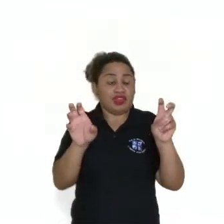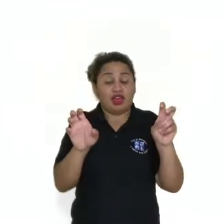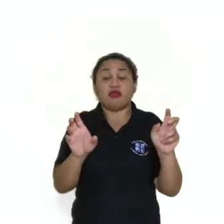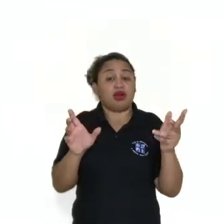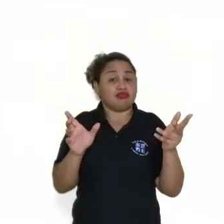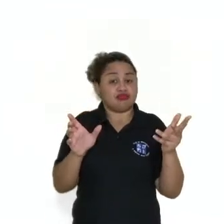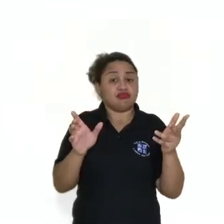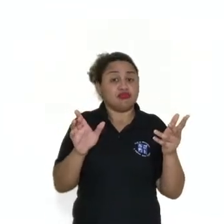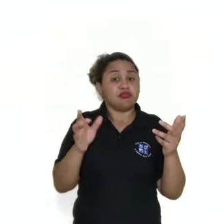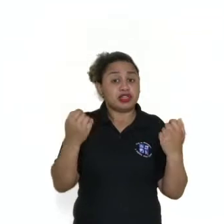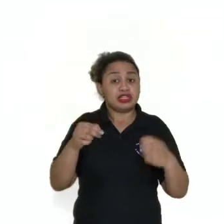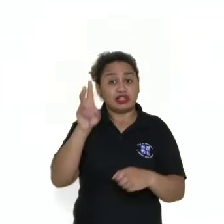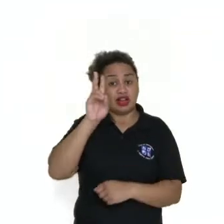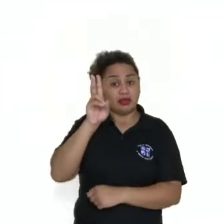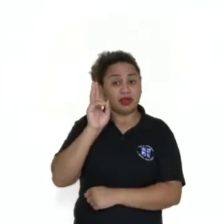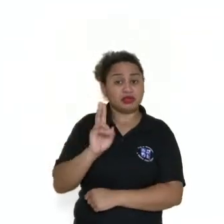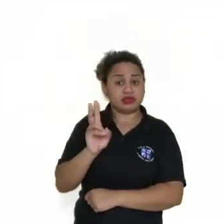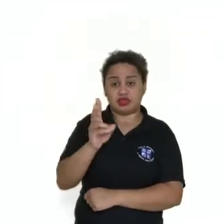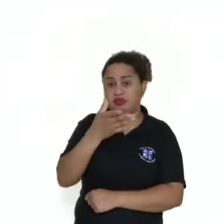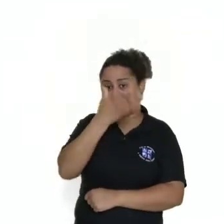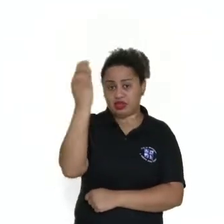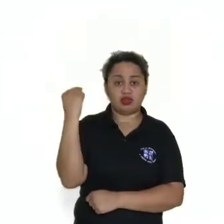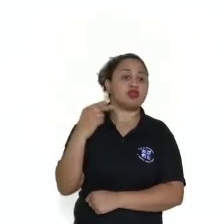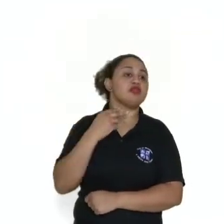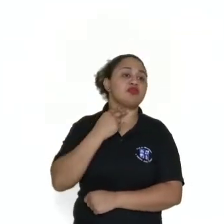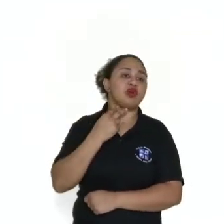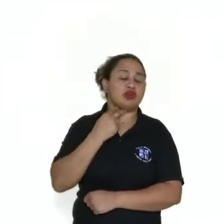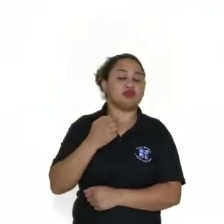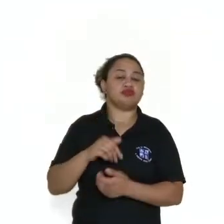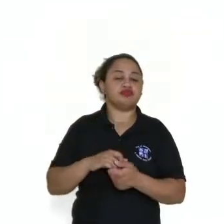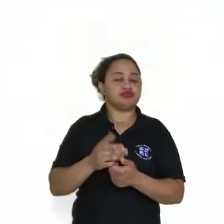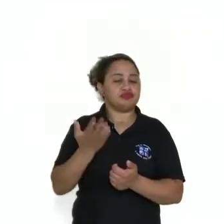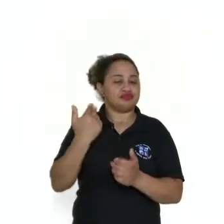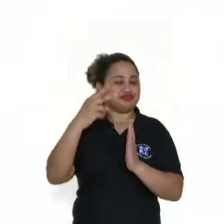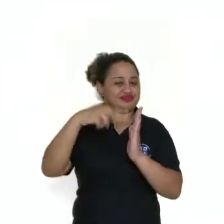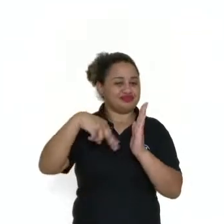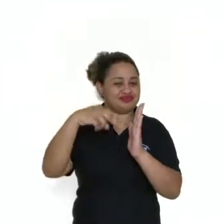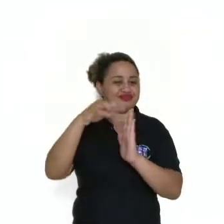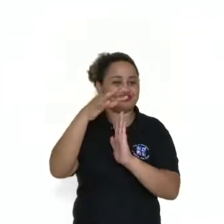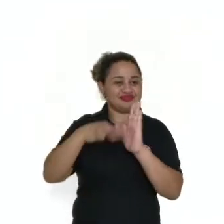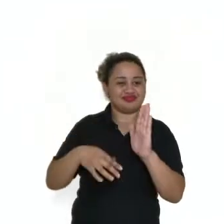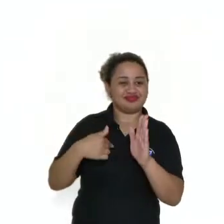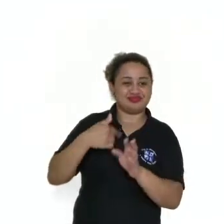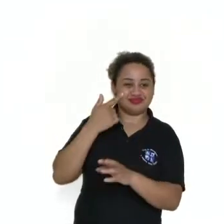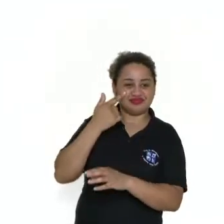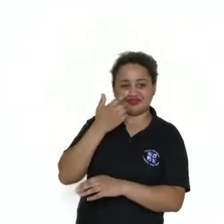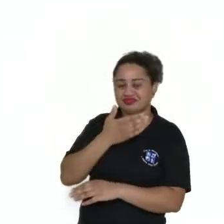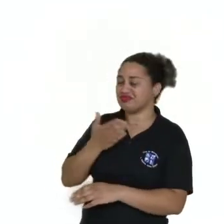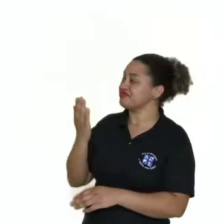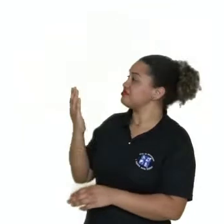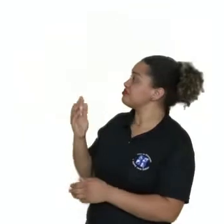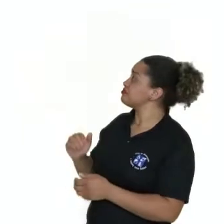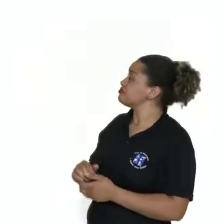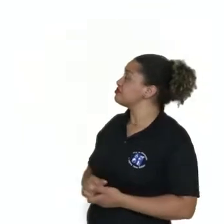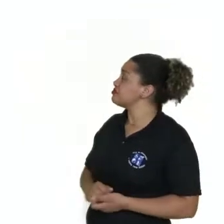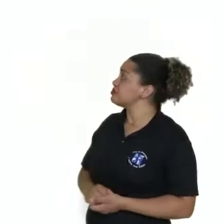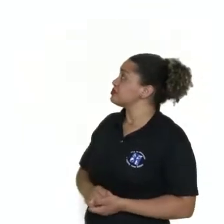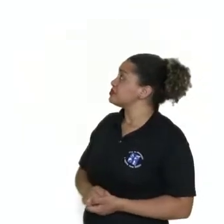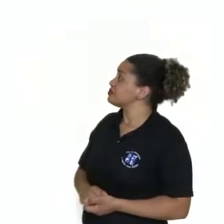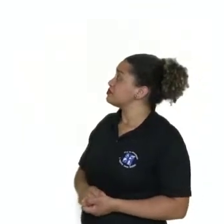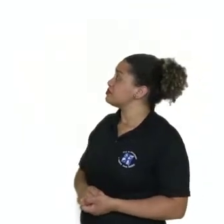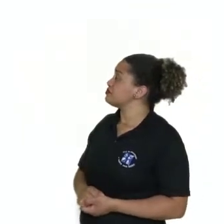ser esquecido. O acesso das pessoas com deficiência é um tema pouco difundido, porém de